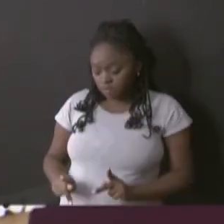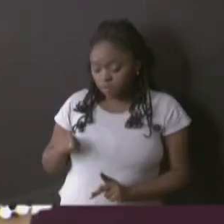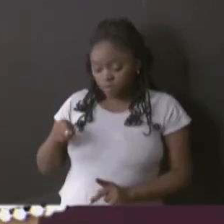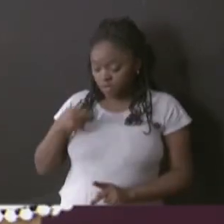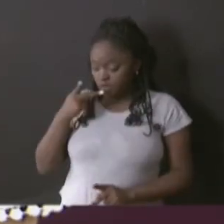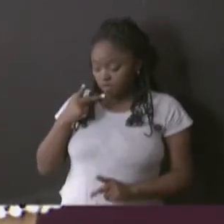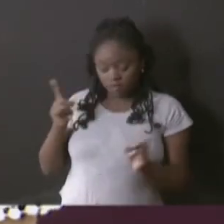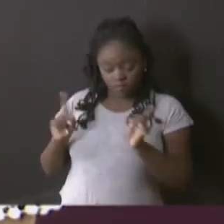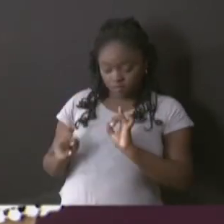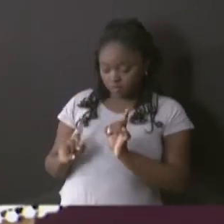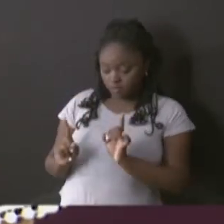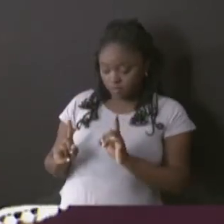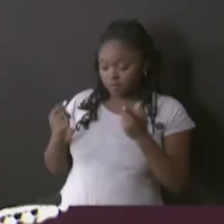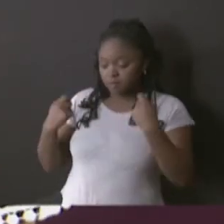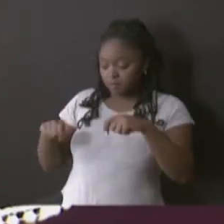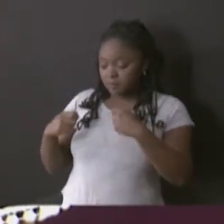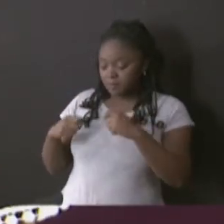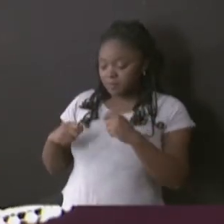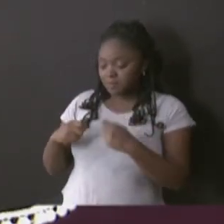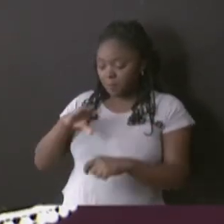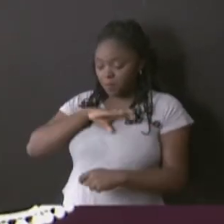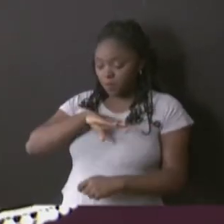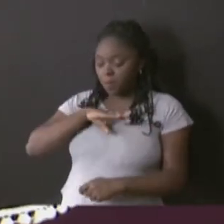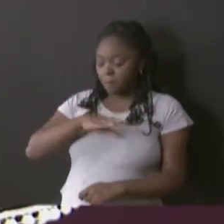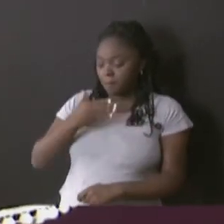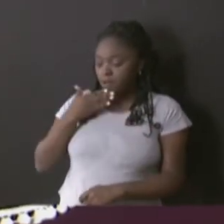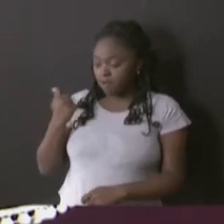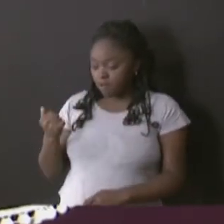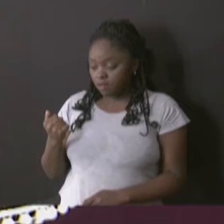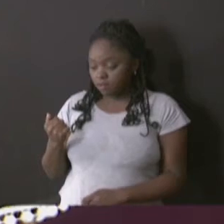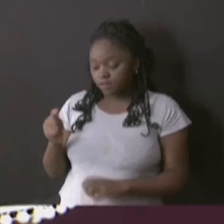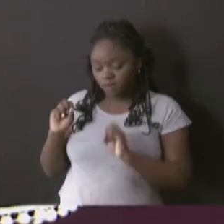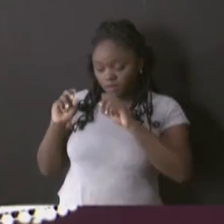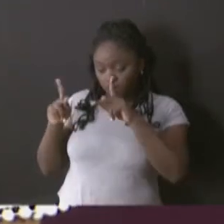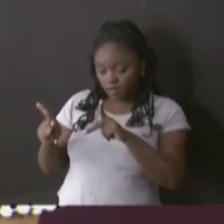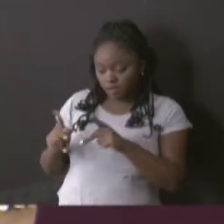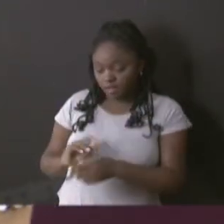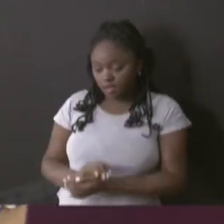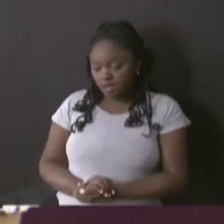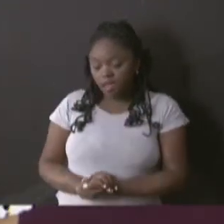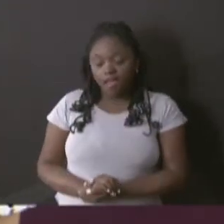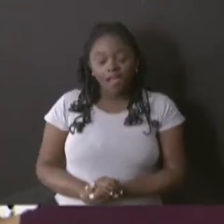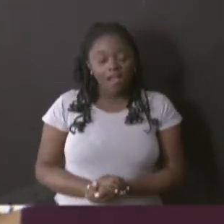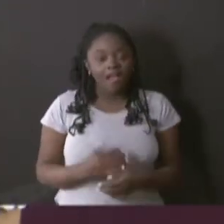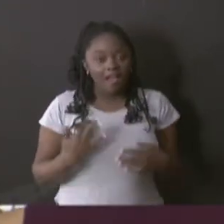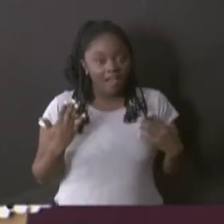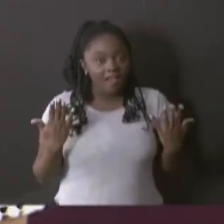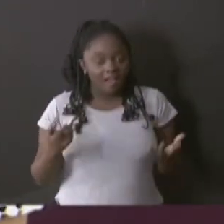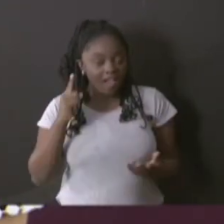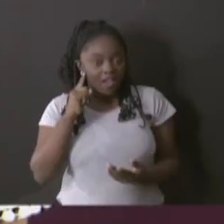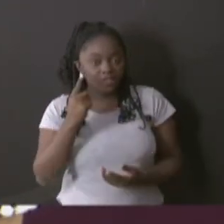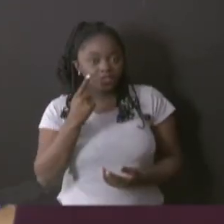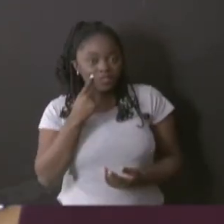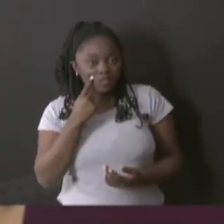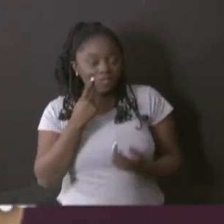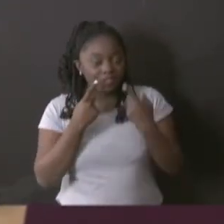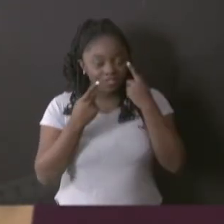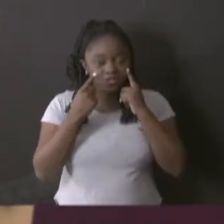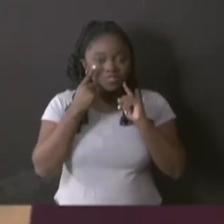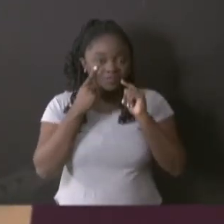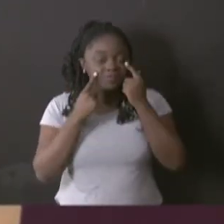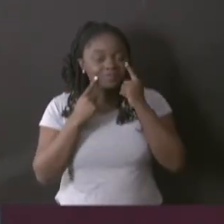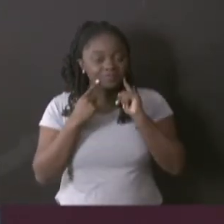fala, você vai precisar se destacar no português. Vamos fazer isso combinado? Aí o olhinho dela até encheu de lágrimas. Então assim, vai de